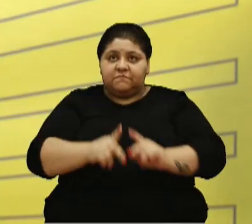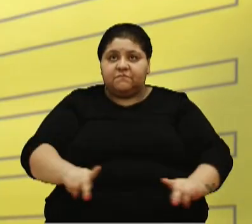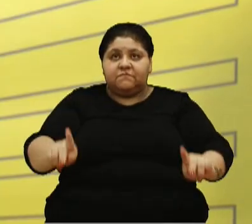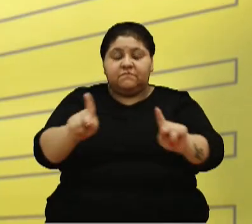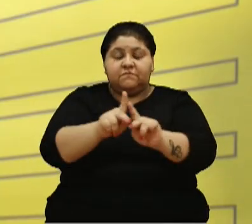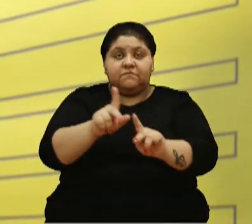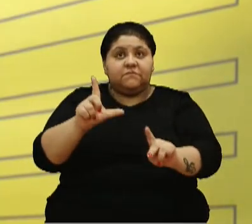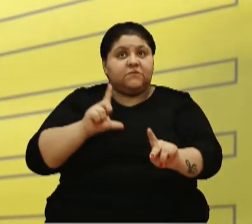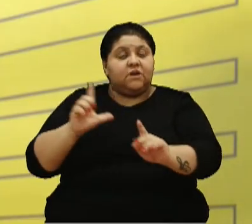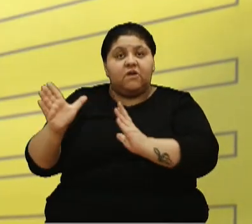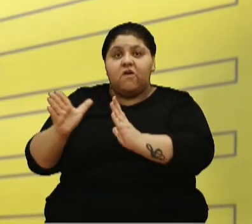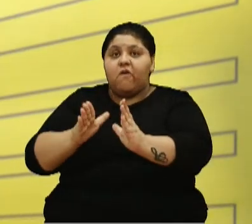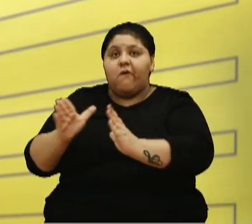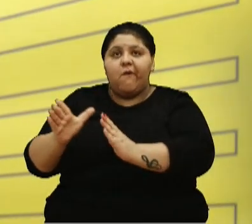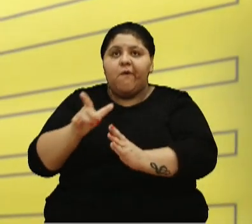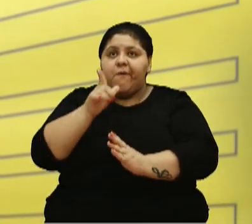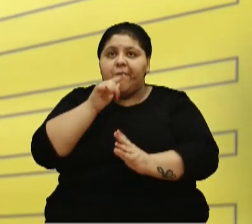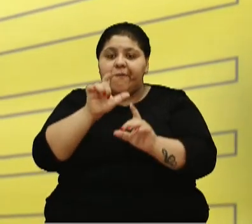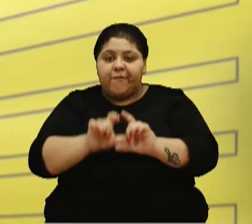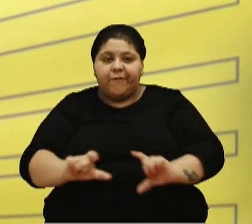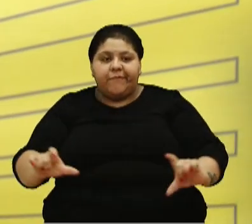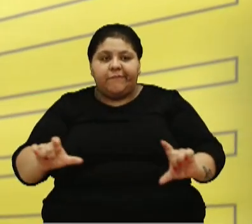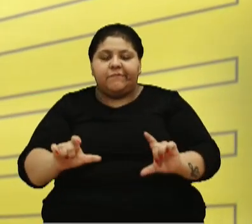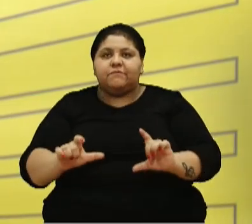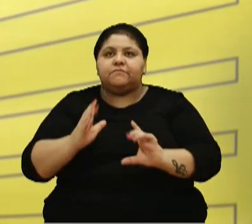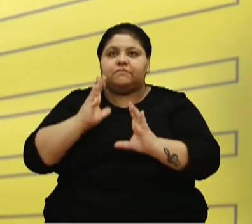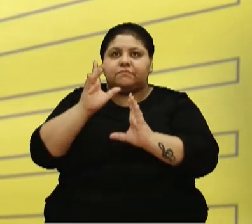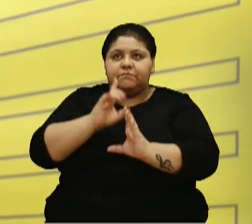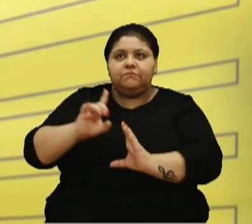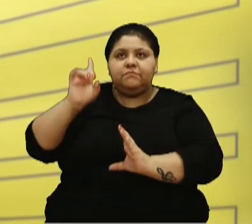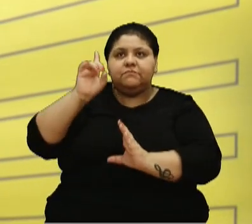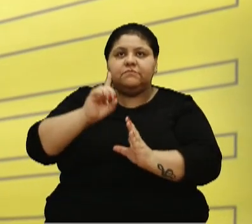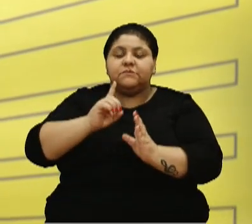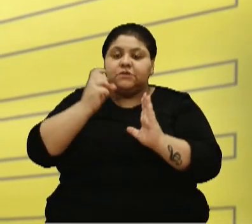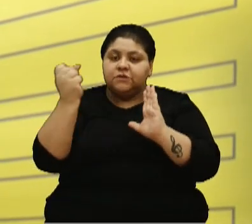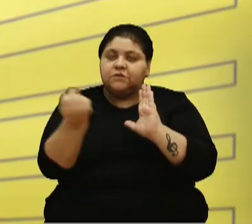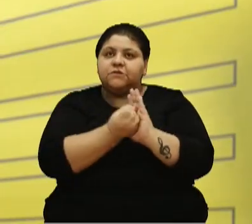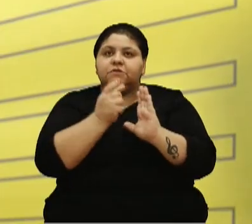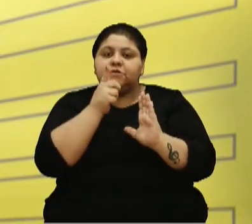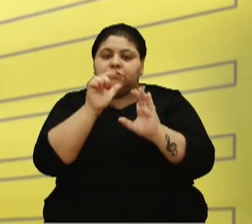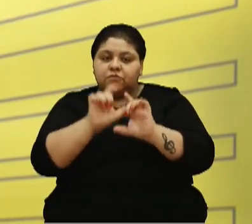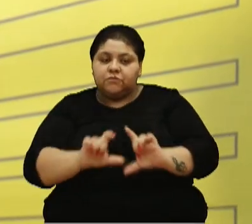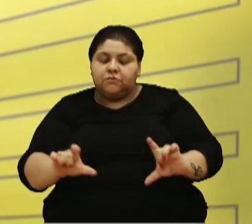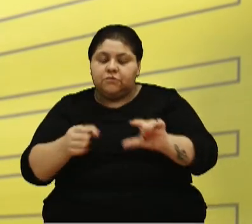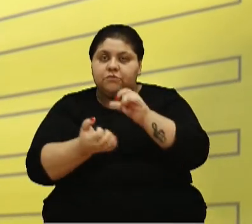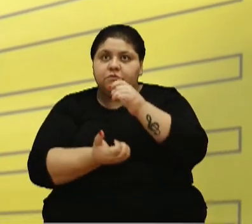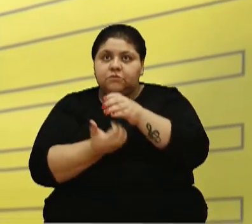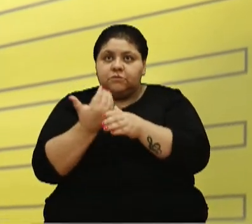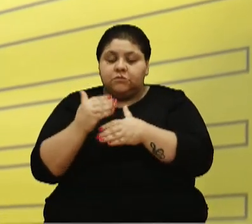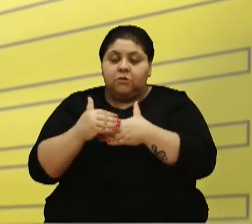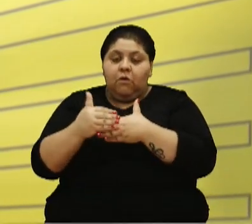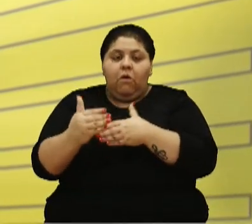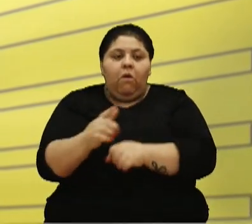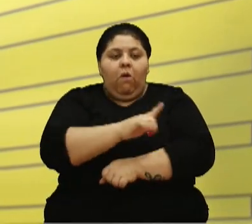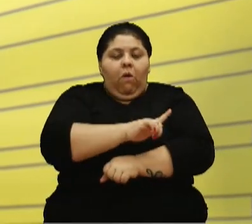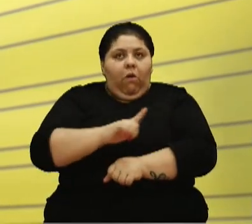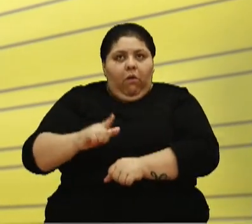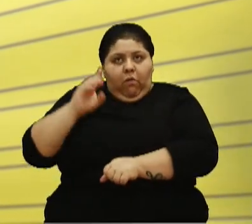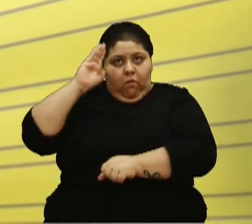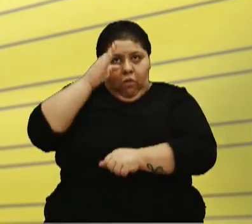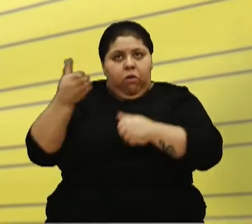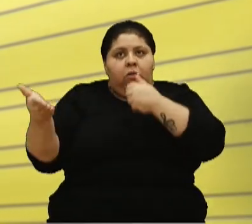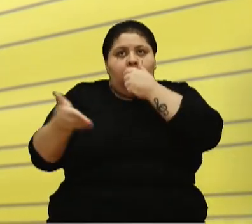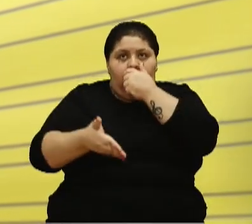não tinha acesso ao esgoto. E graças ao marco do saneamento básico implantado durante o governo Bolsonaro,